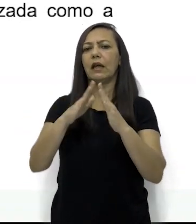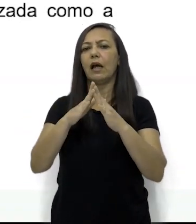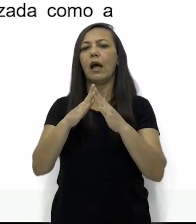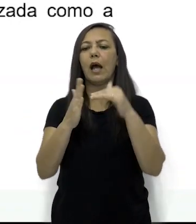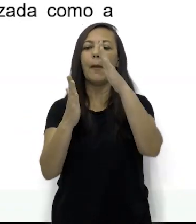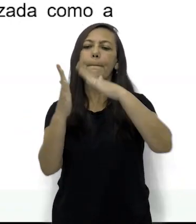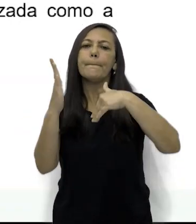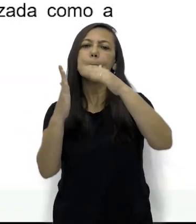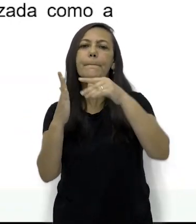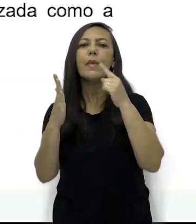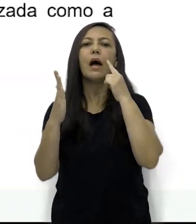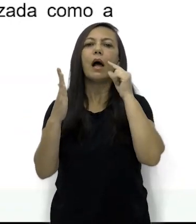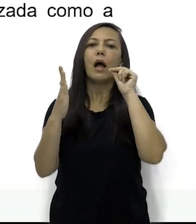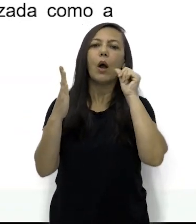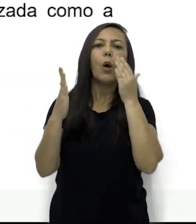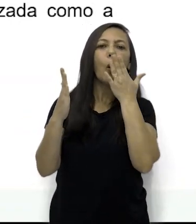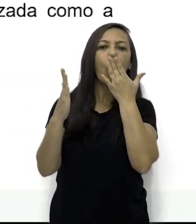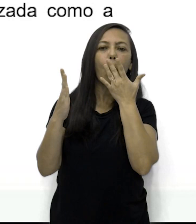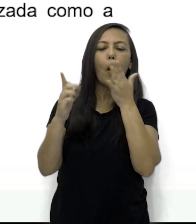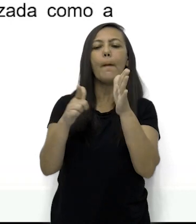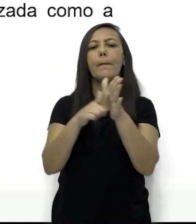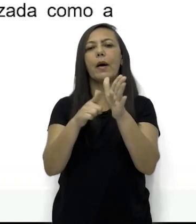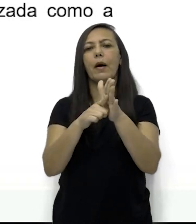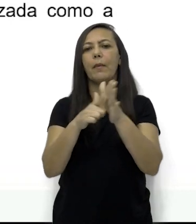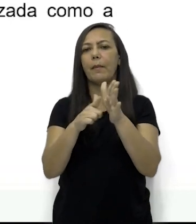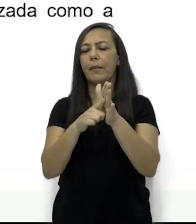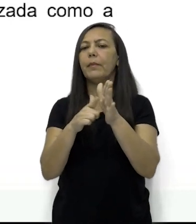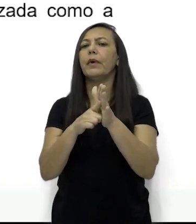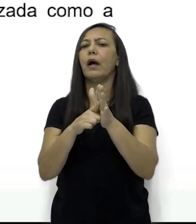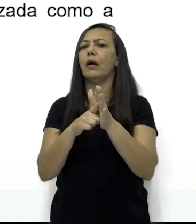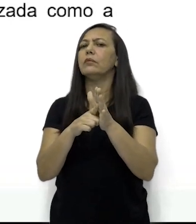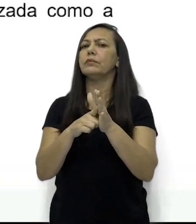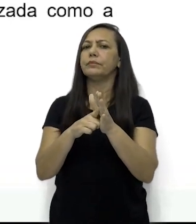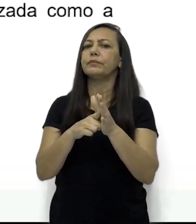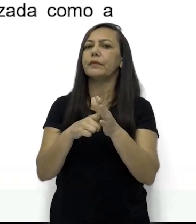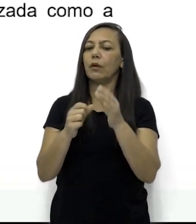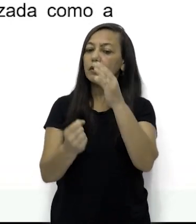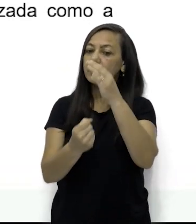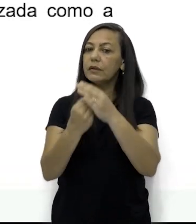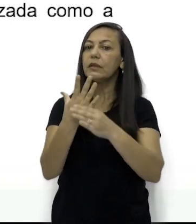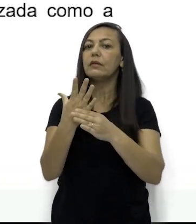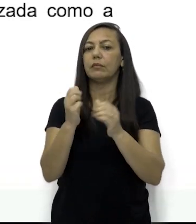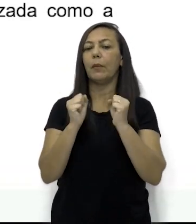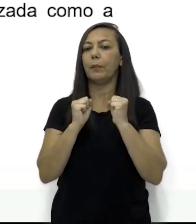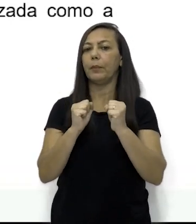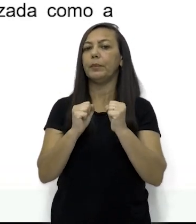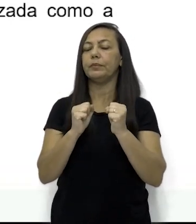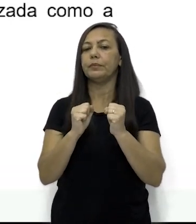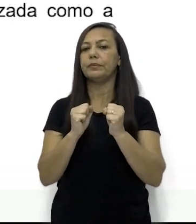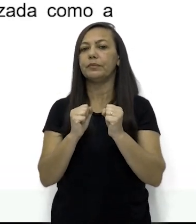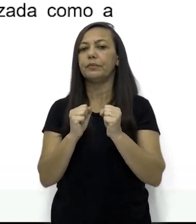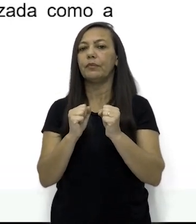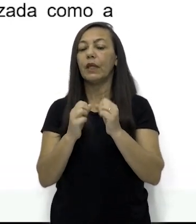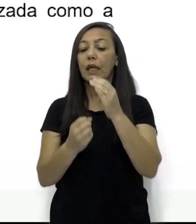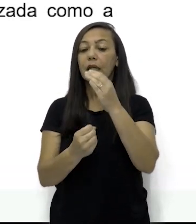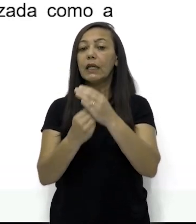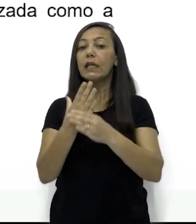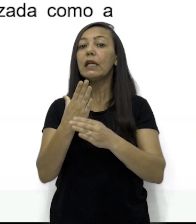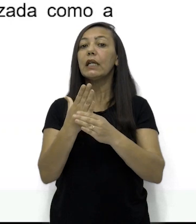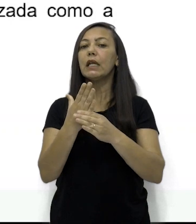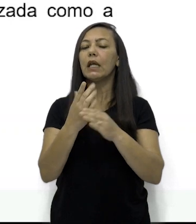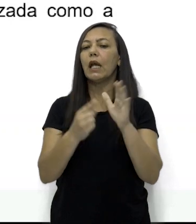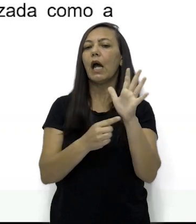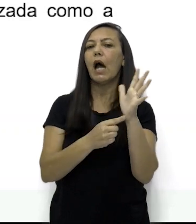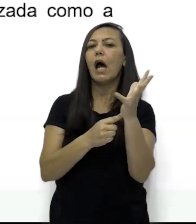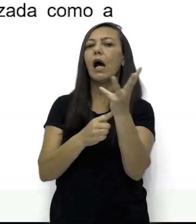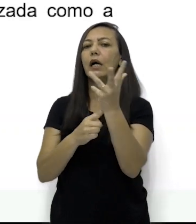papel, tinta, lápis de cor, todo o material que vocês têm, vocês devem considerar nessa criação. Vamos lá? Crie seu quadro